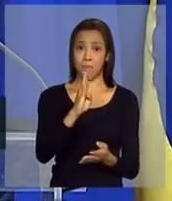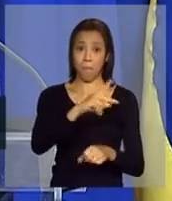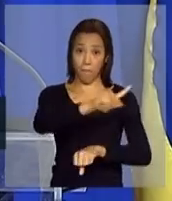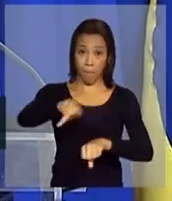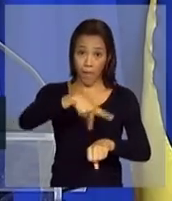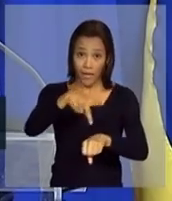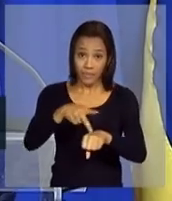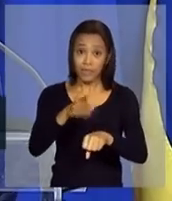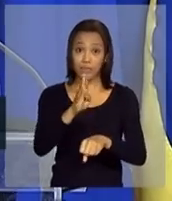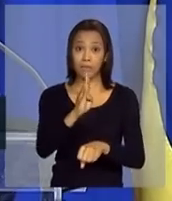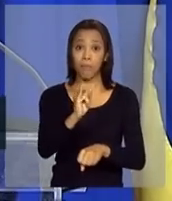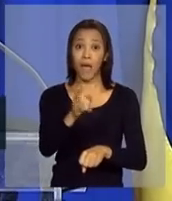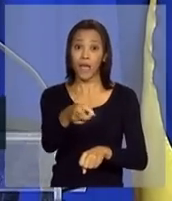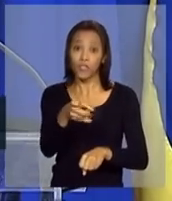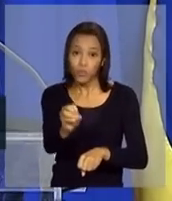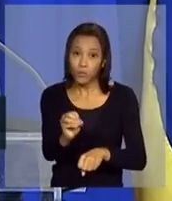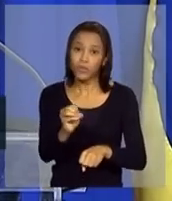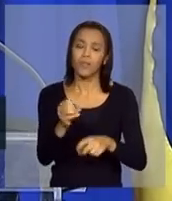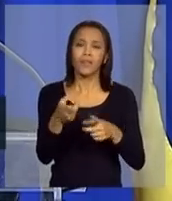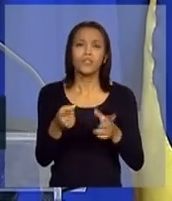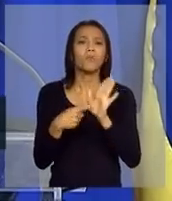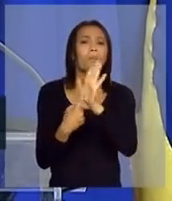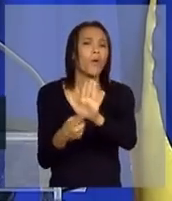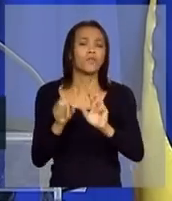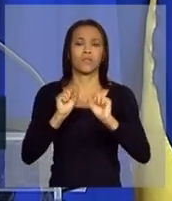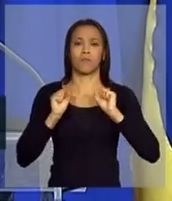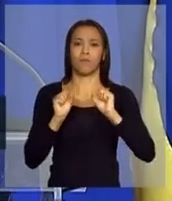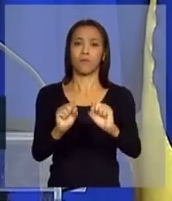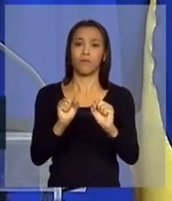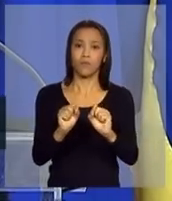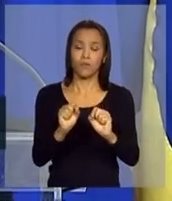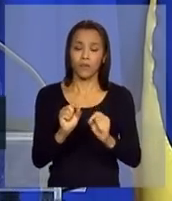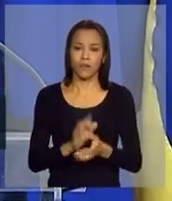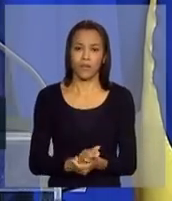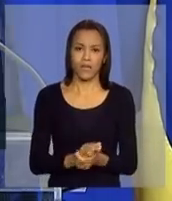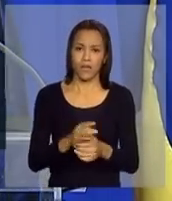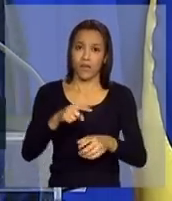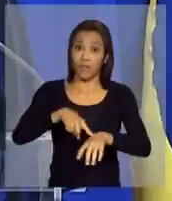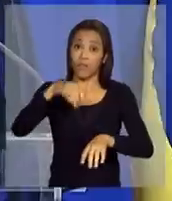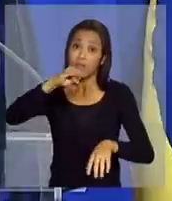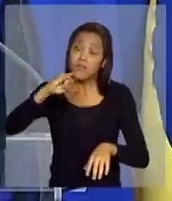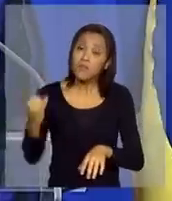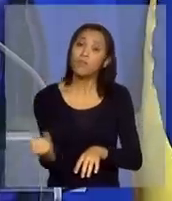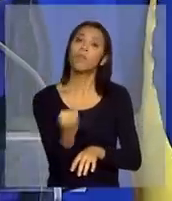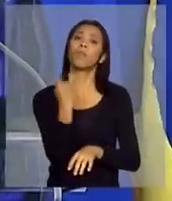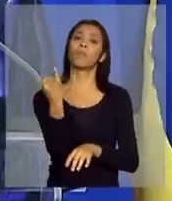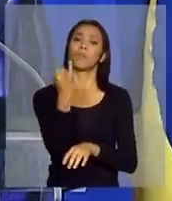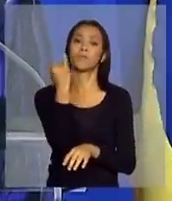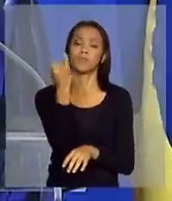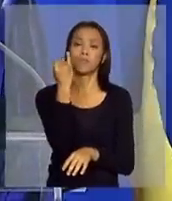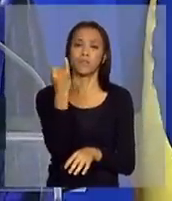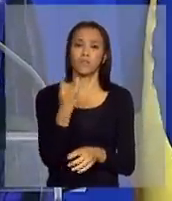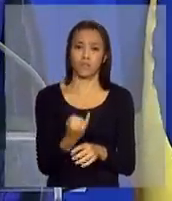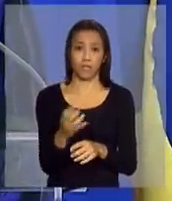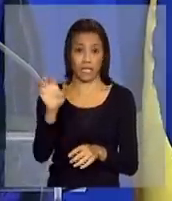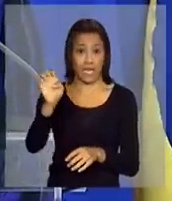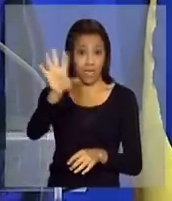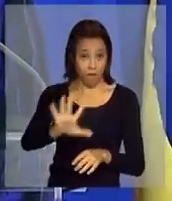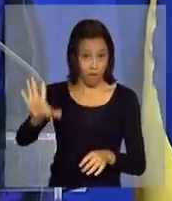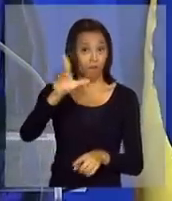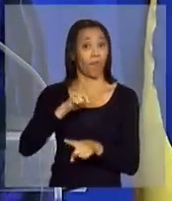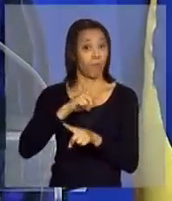fato, uma evidência da importância que a Europa